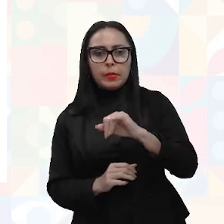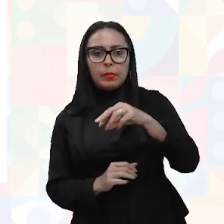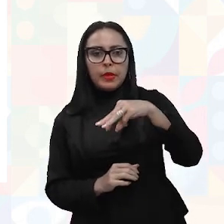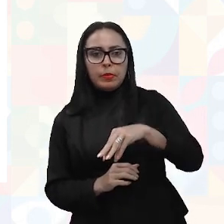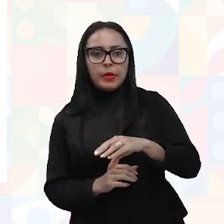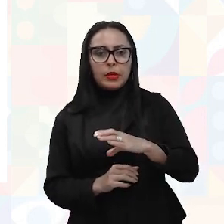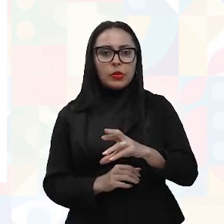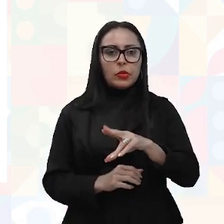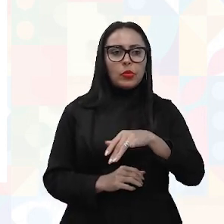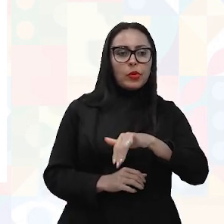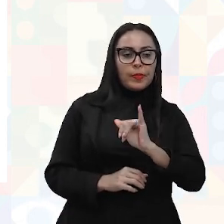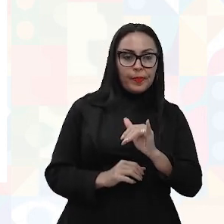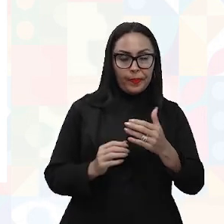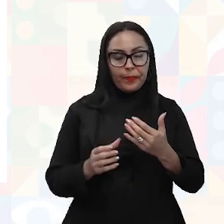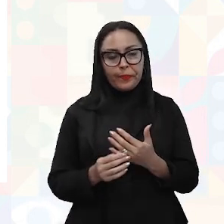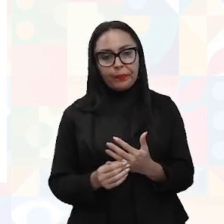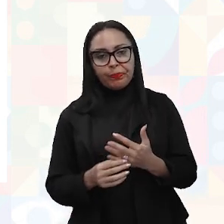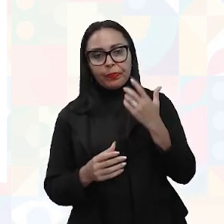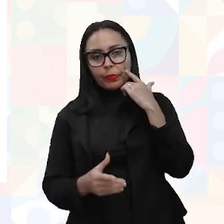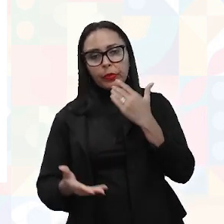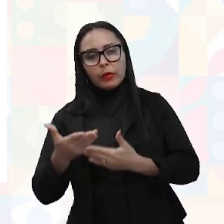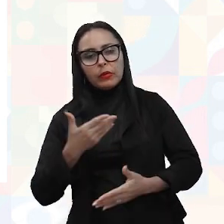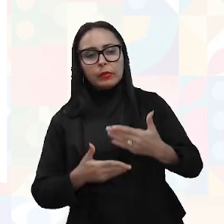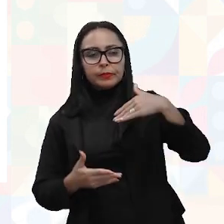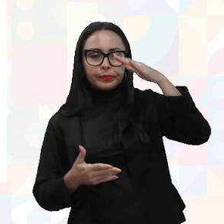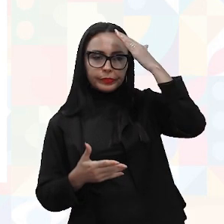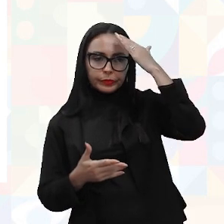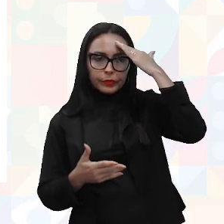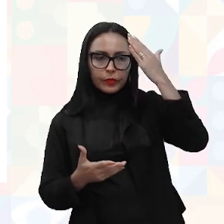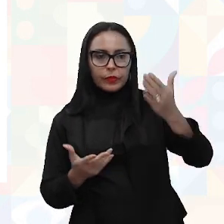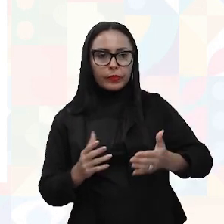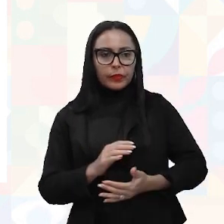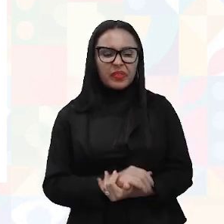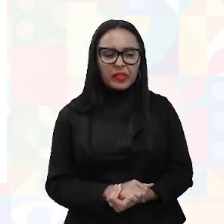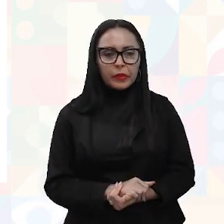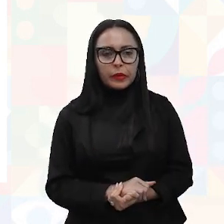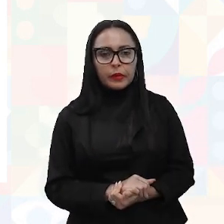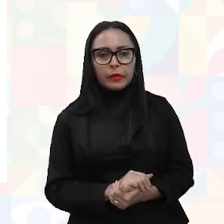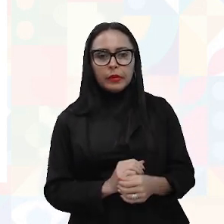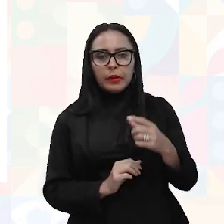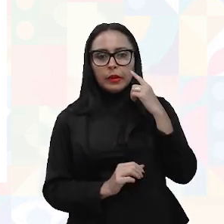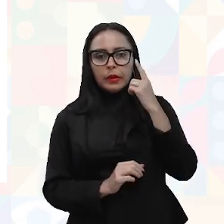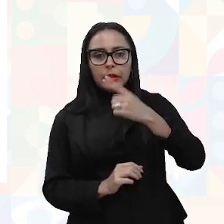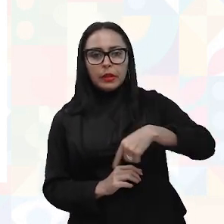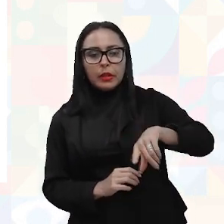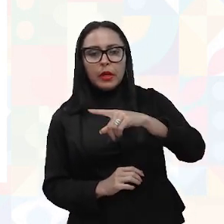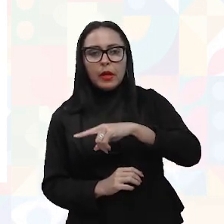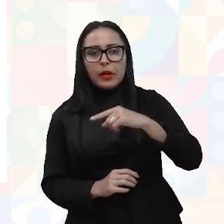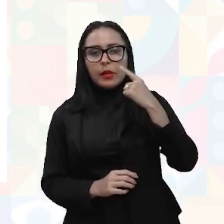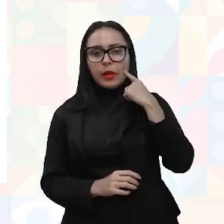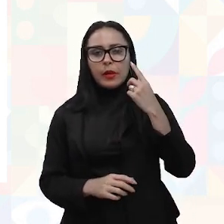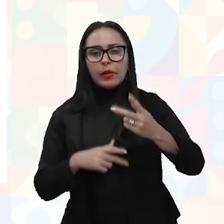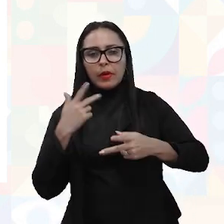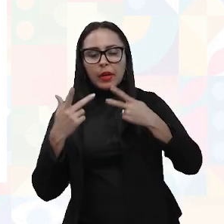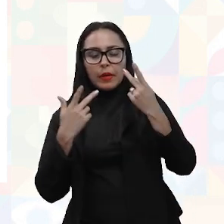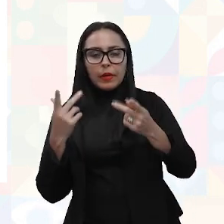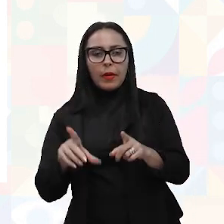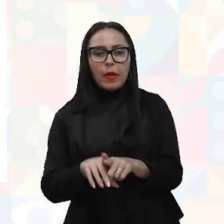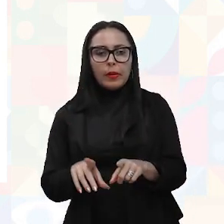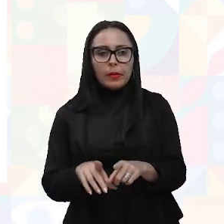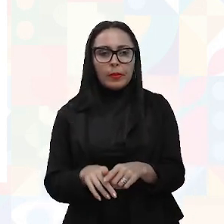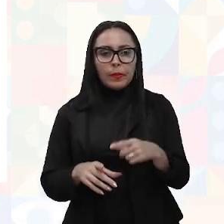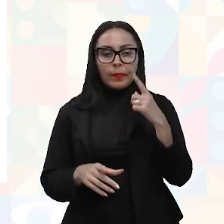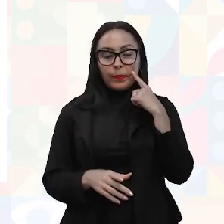Mimicry, agora sim com calma, são jogos de interpretação. Mimicry vem do grego, acho que Aristóteles falava sobre mimicry,